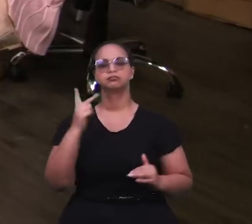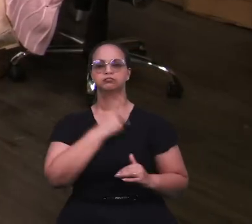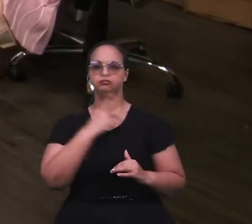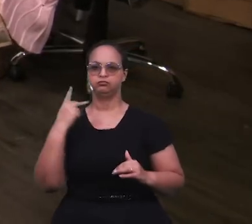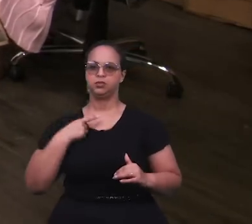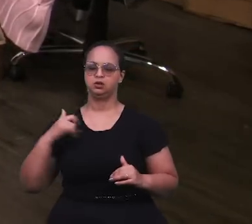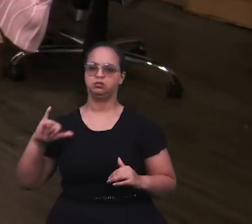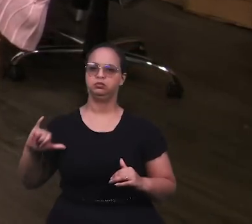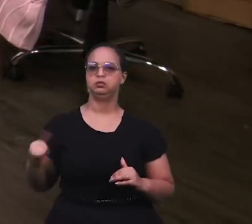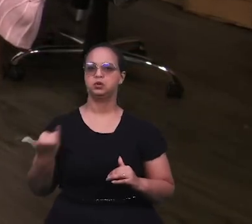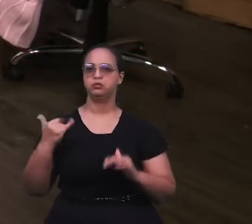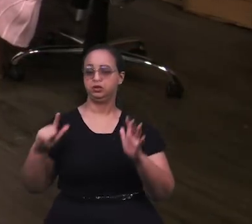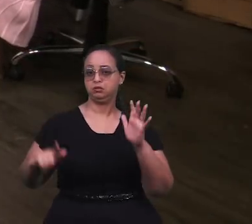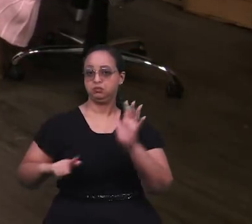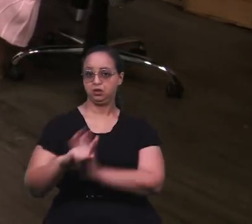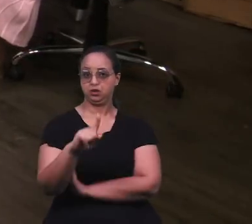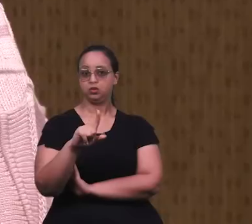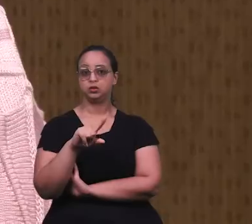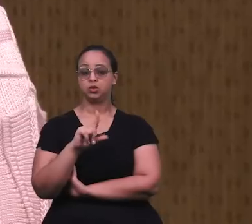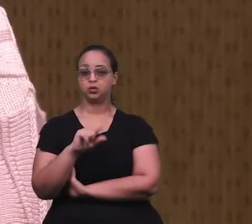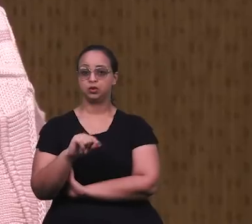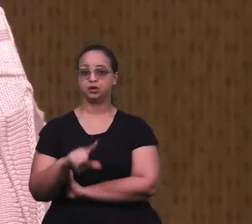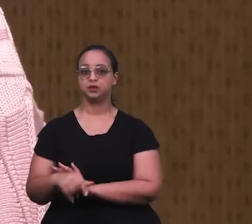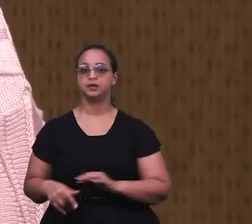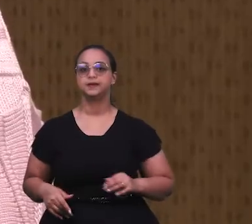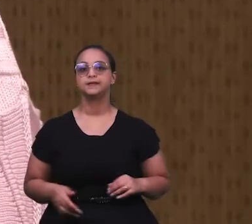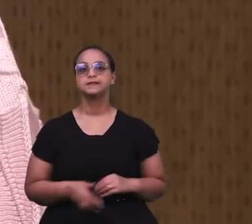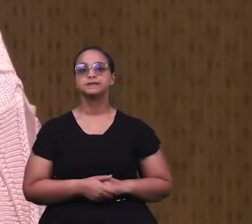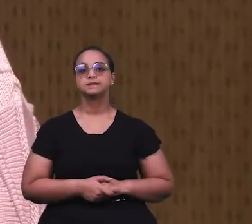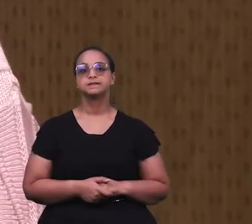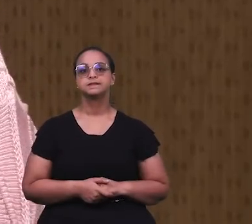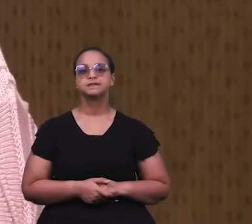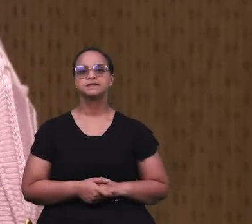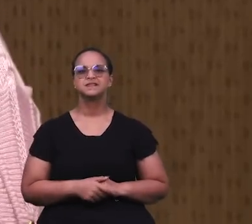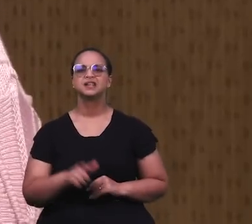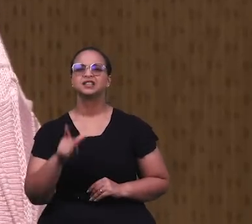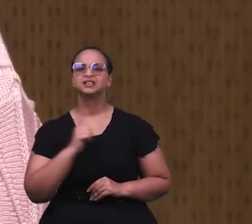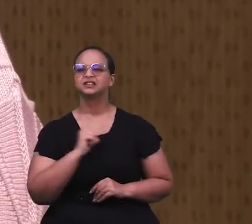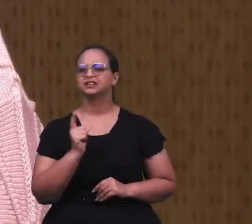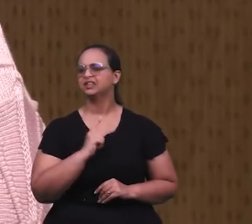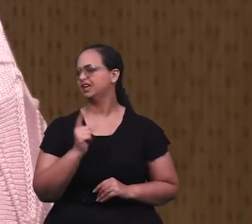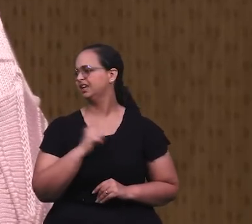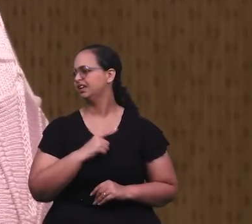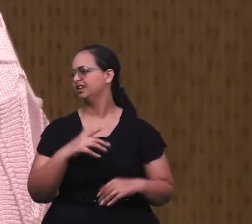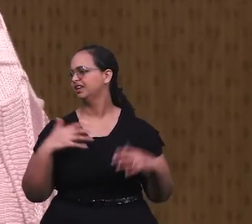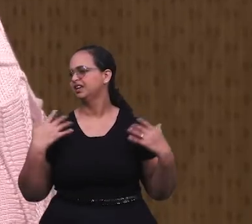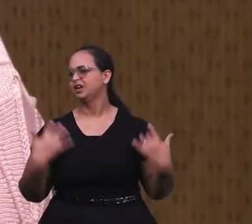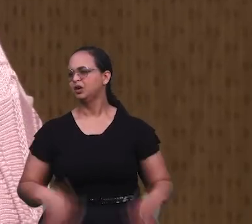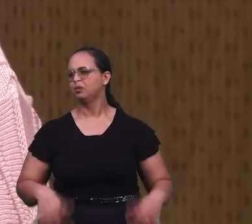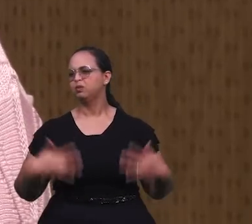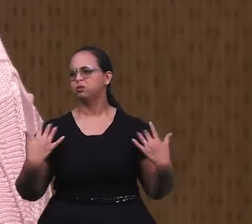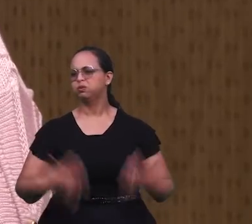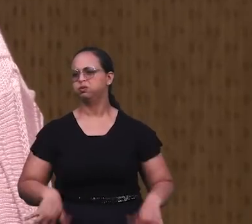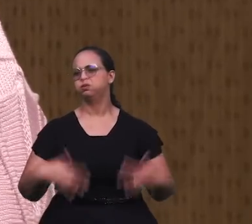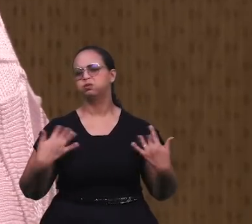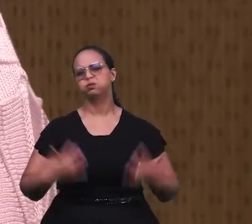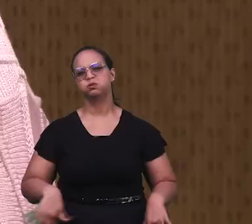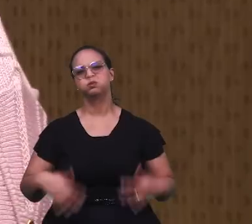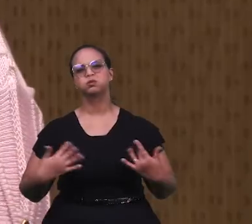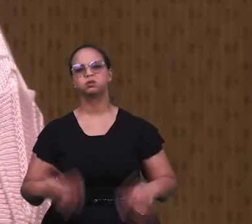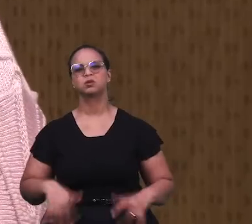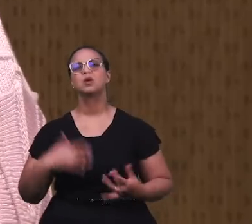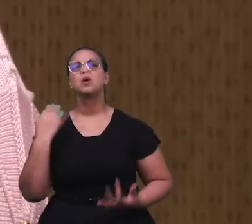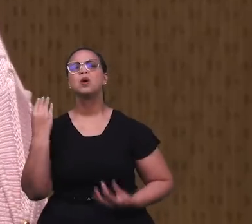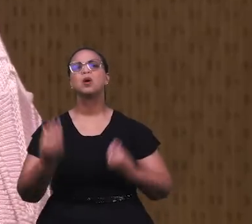queria aproveitar também e fazer uma pergunta até para os irmãos que estão nos assistindo em casa, estão aprisionados nessa situação. Qual seria, assim, a